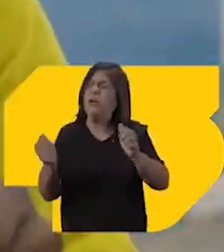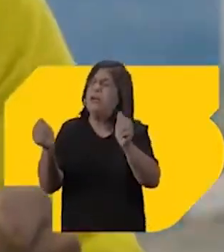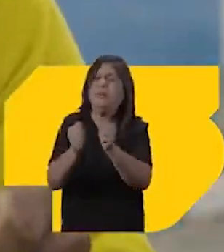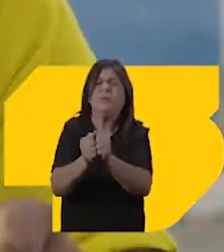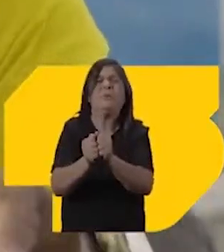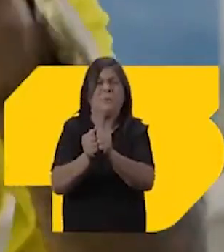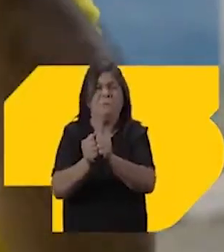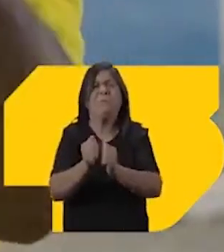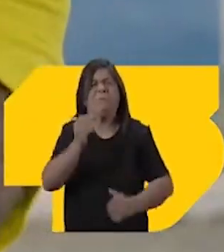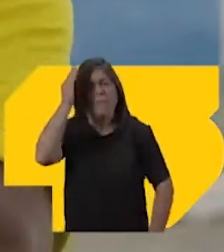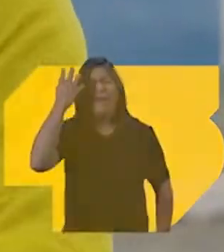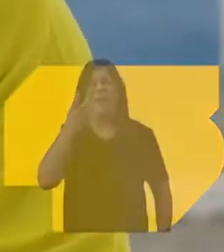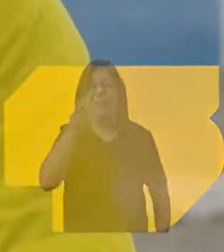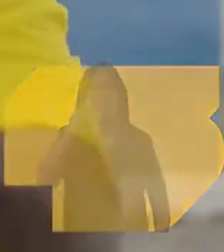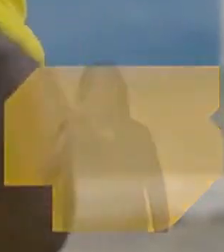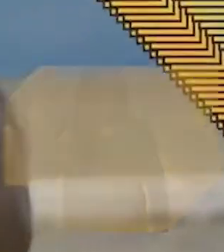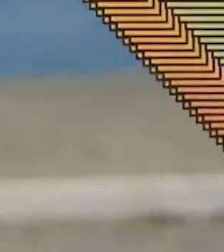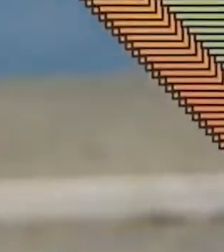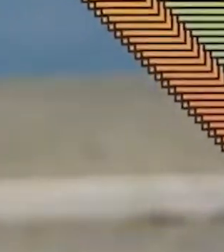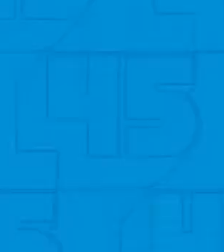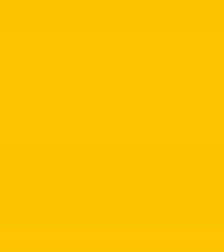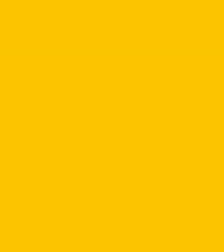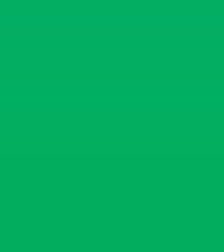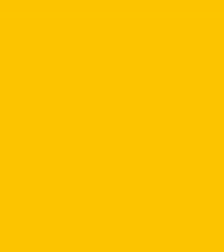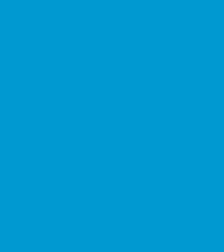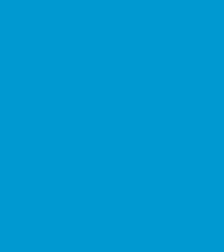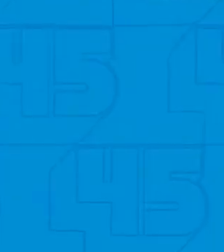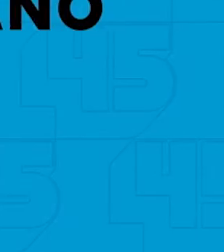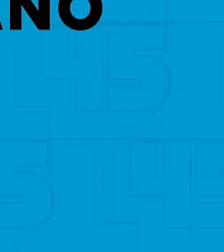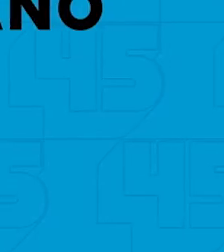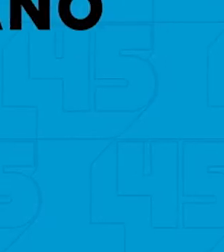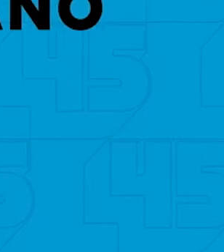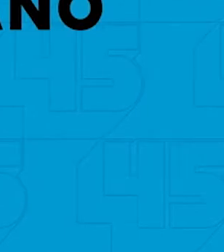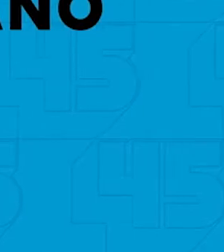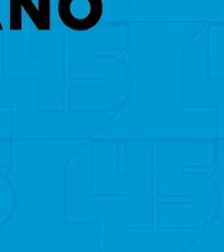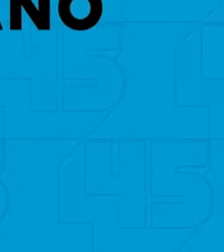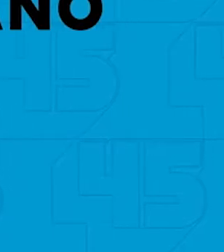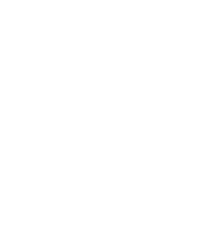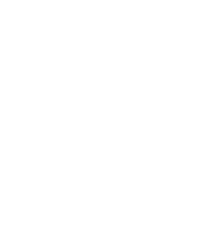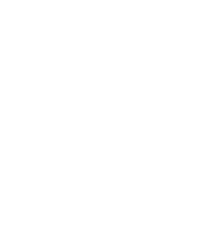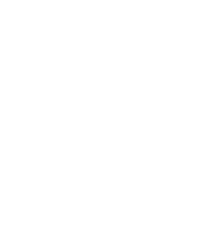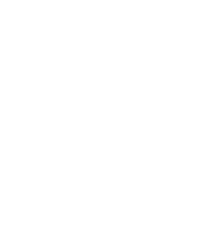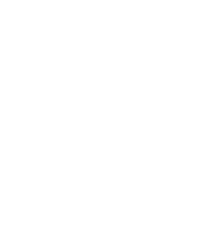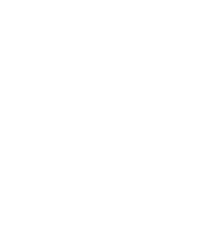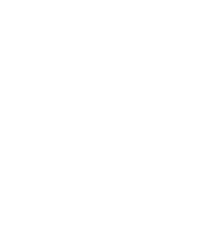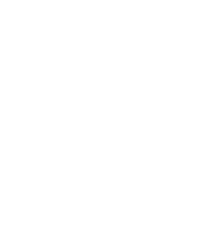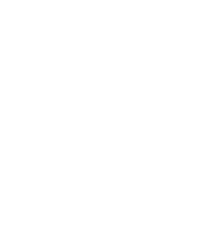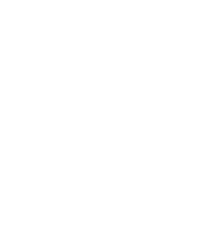presidente. Tá com Pedro, 30 de outubro, 45. Governador é Pedro, 45.